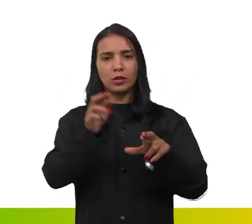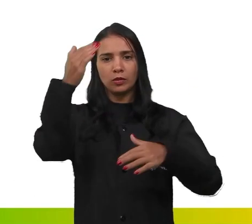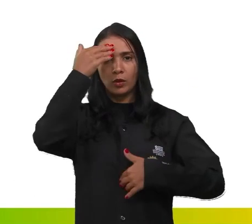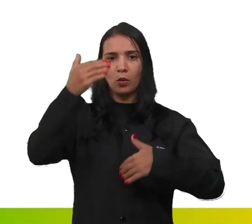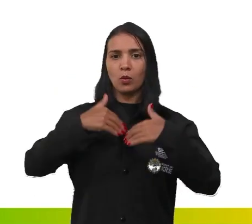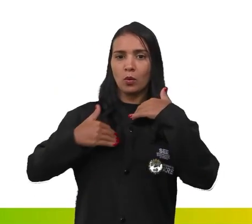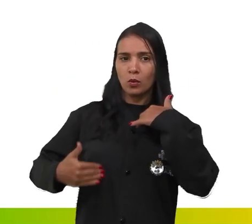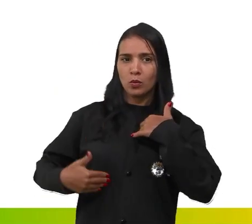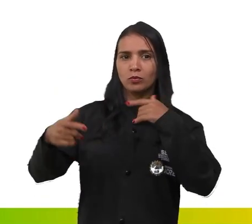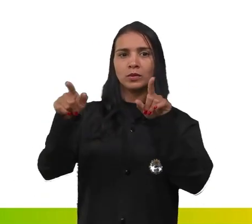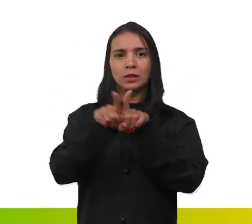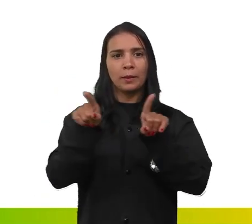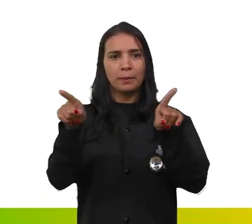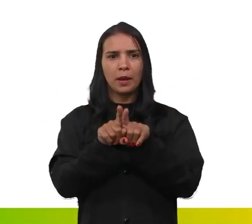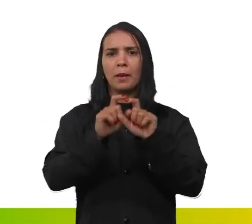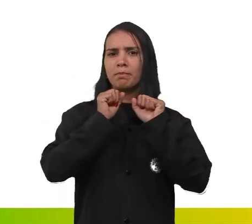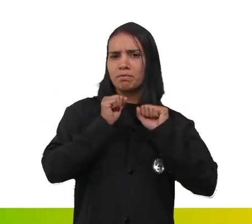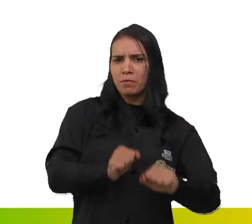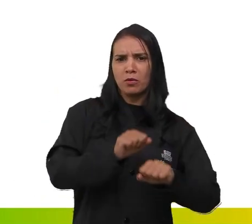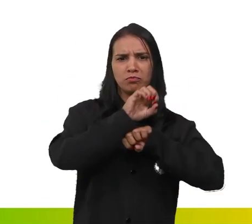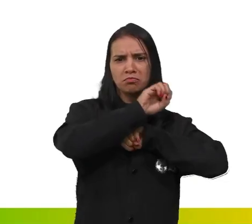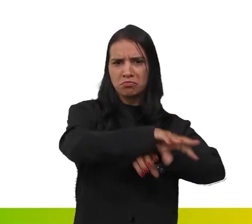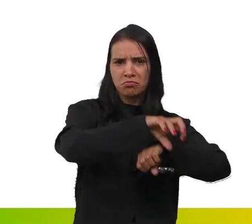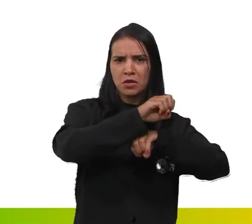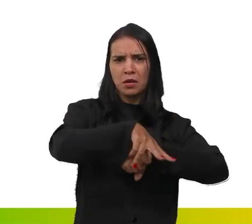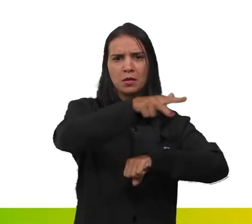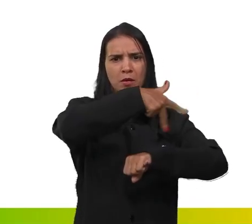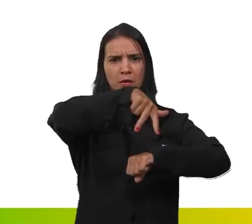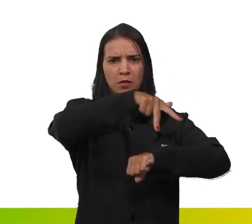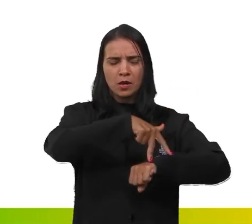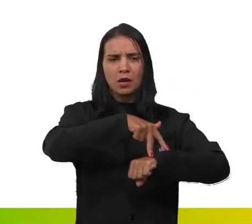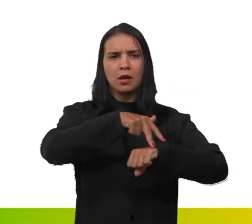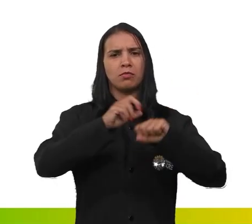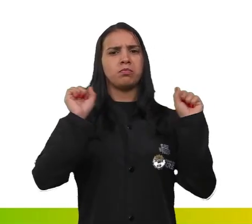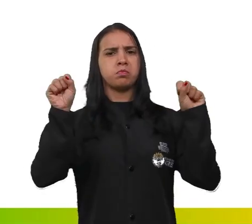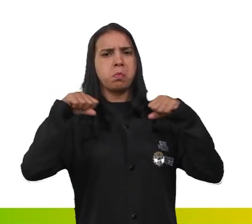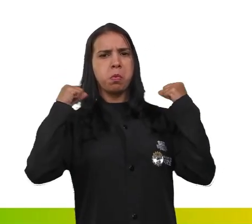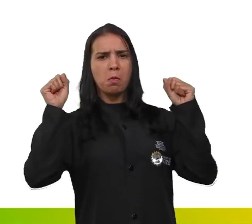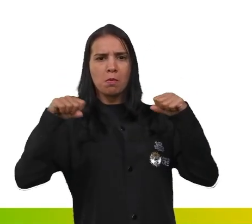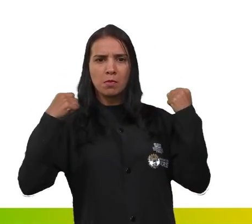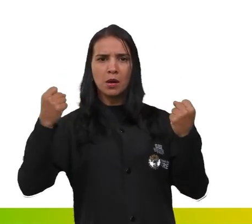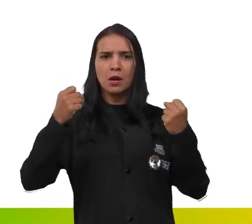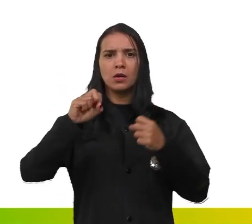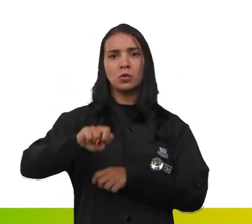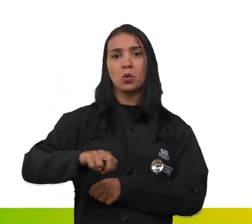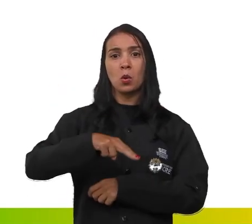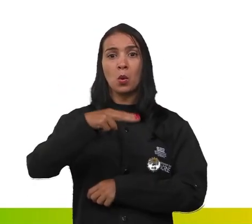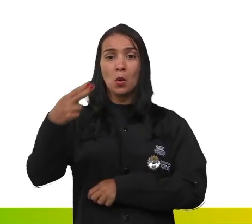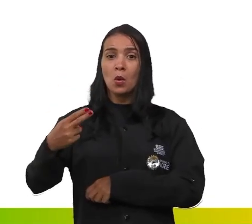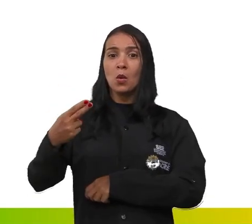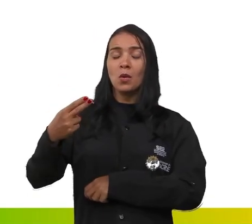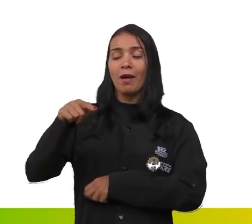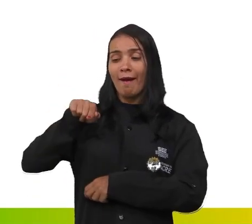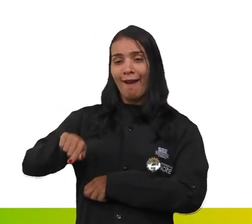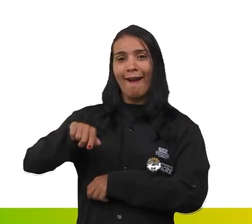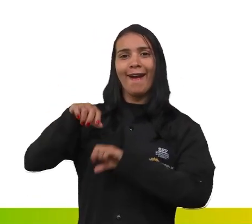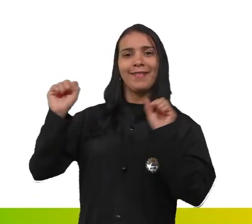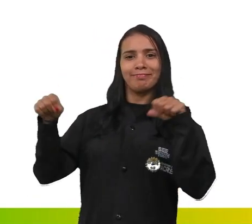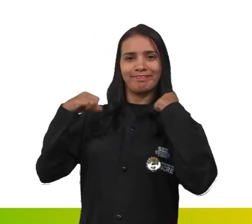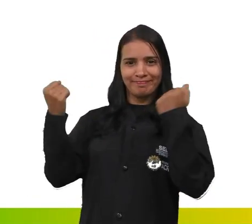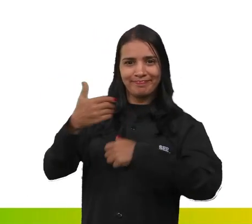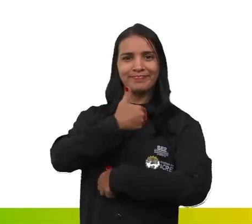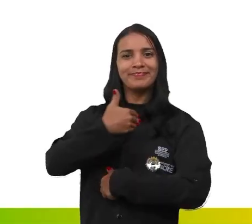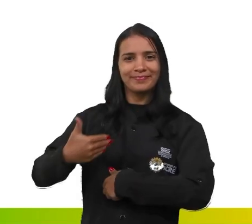funcional que eu falei, pode ser uma aula de ginástica, de alongamento, um atletismo, a bendita da academia